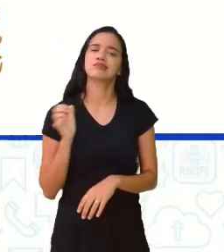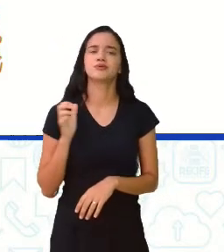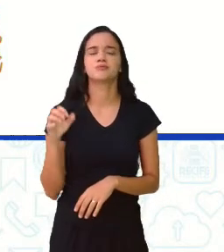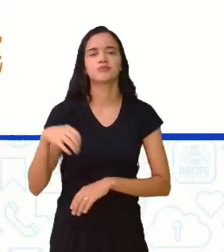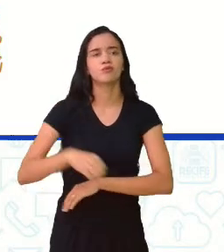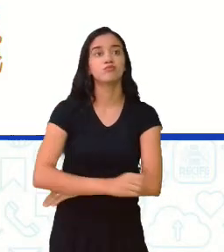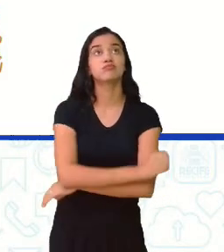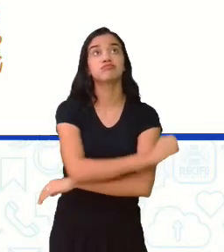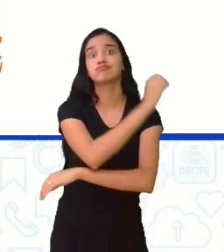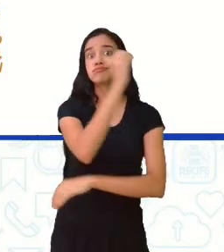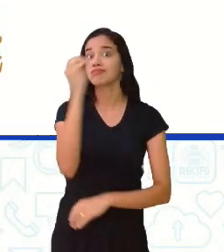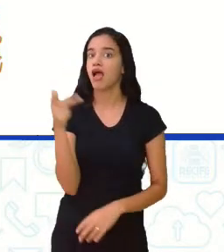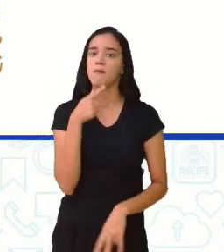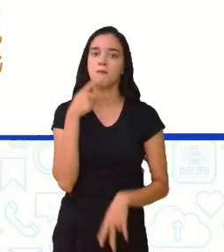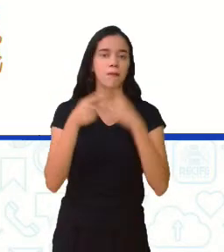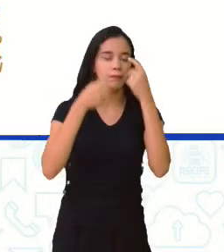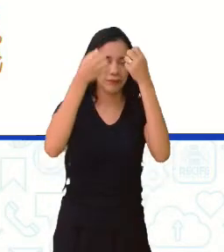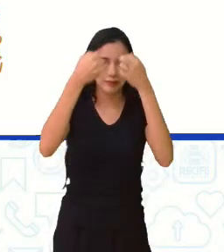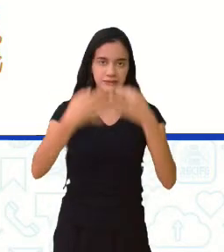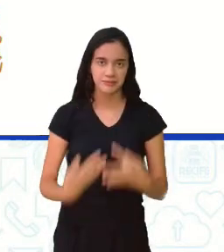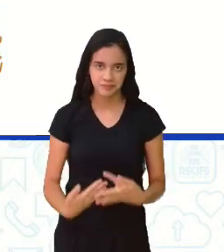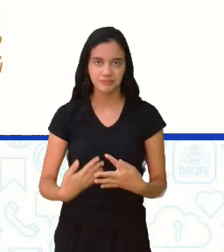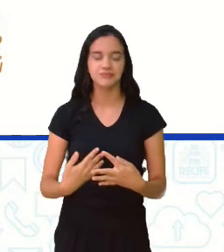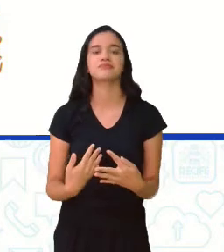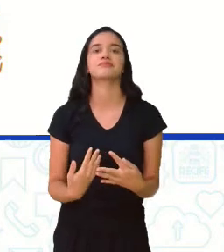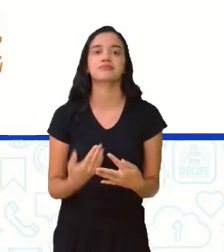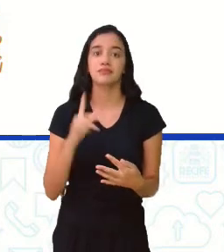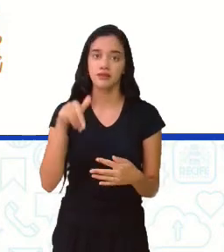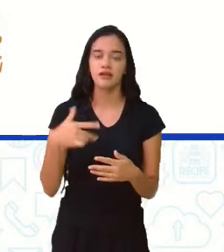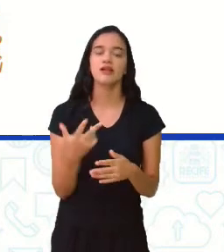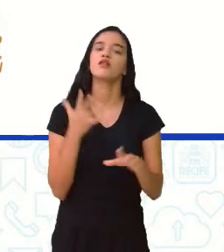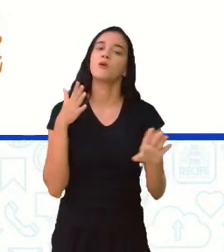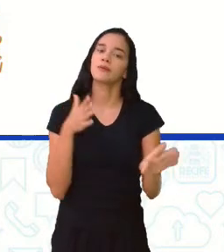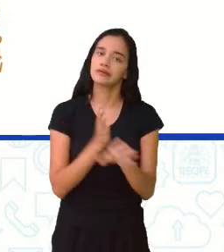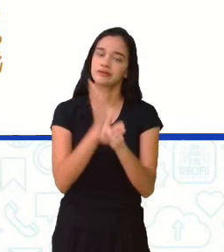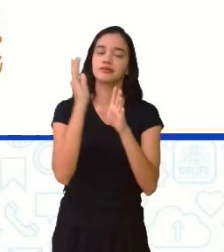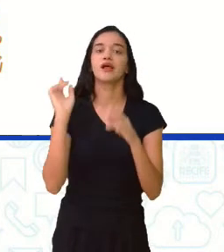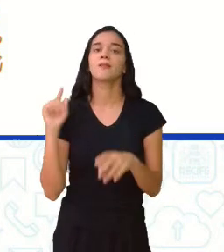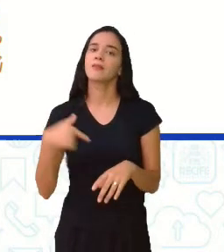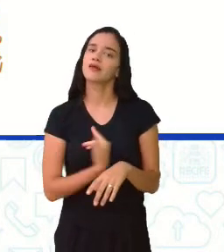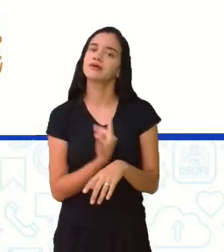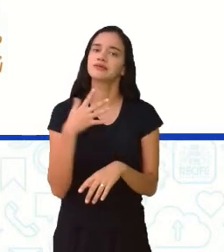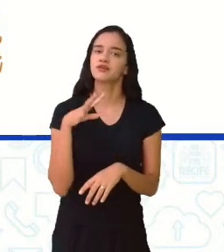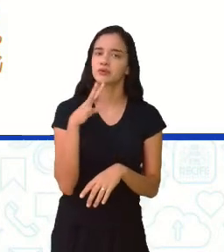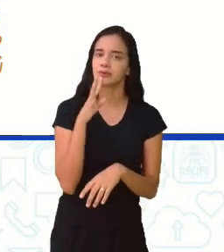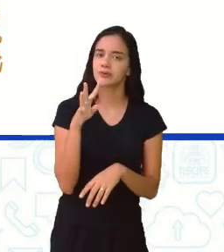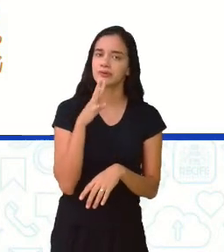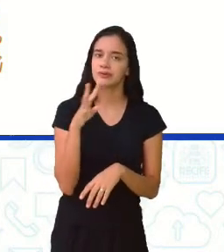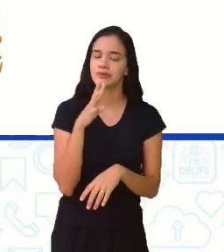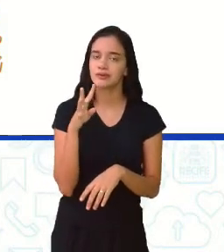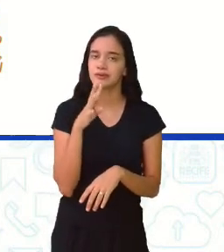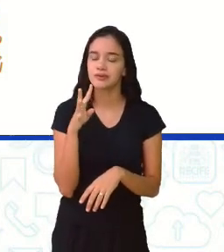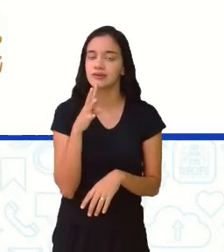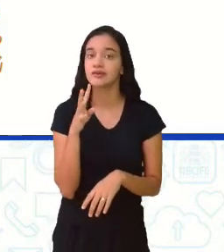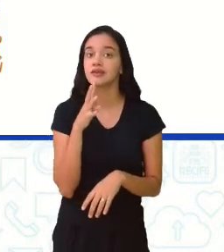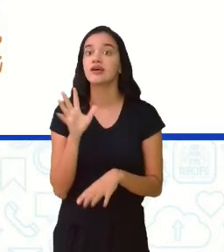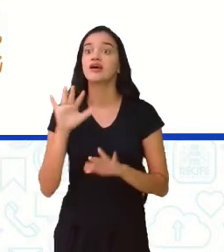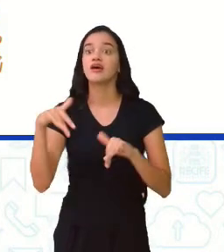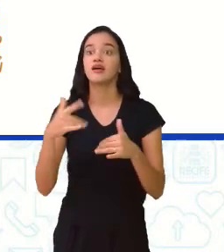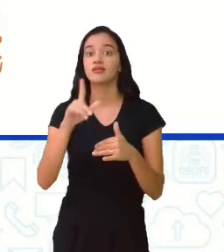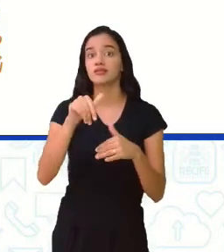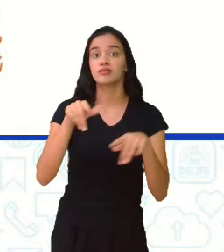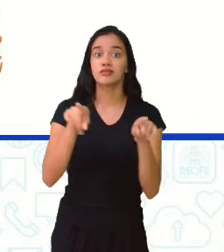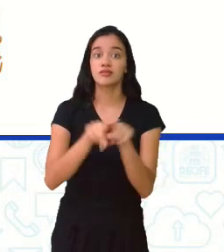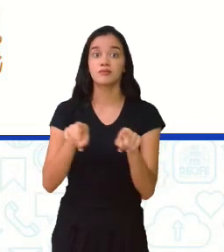inteiro falando. E ainda tem muita coisa para ser descoberta. Nós conhecemos mais sobre a superfície de Marte que sobre o